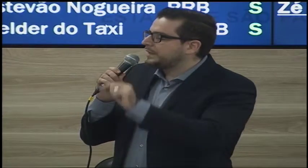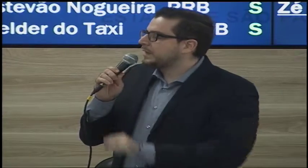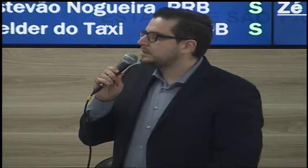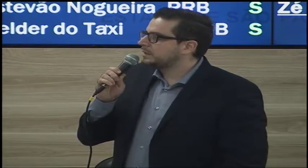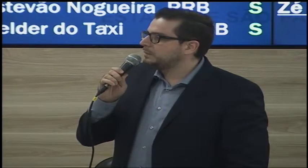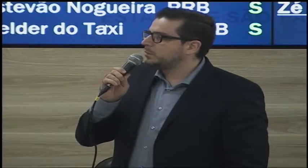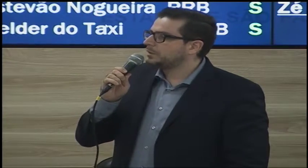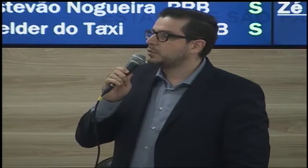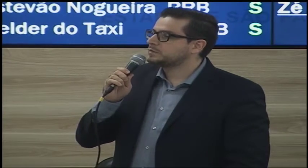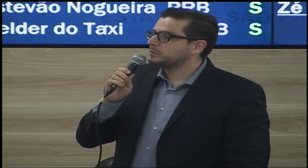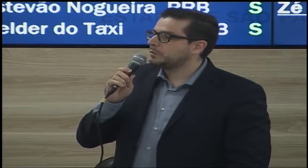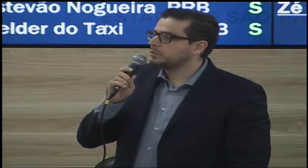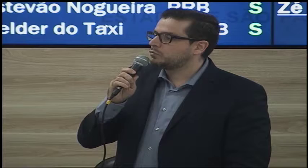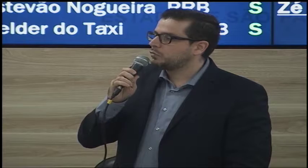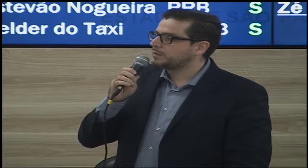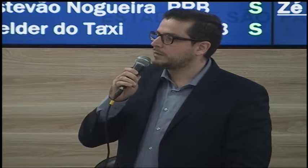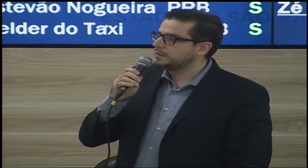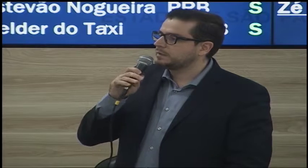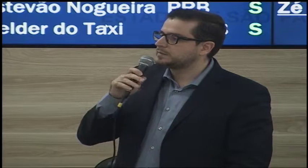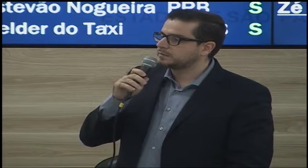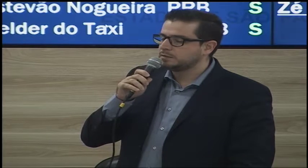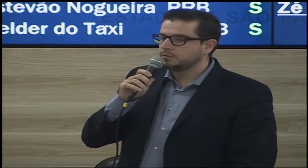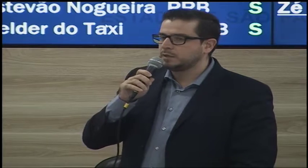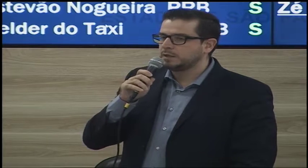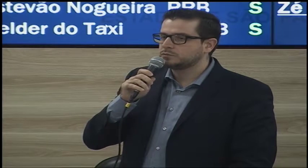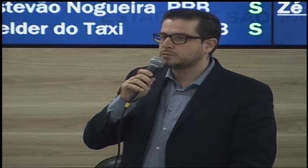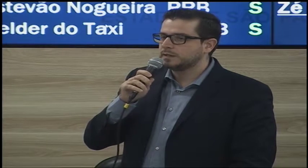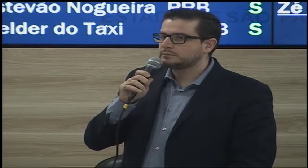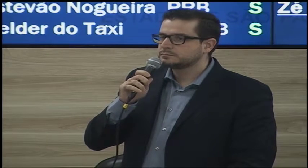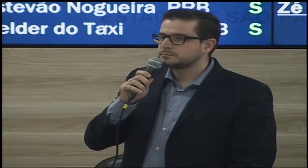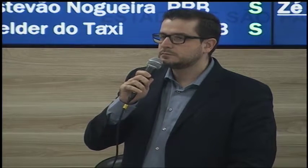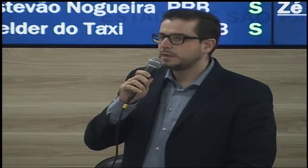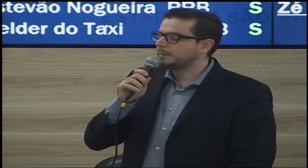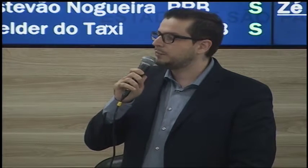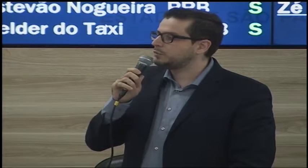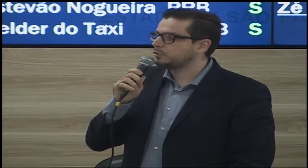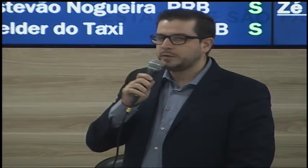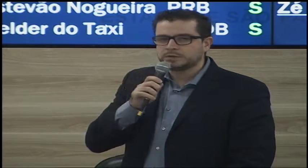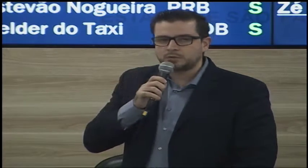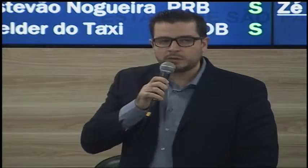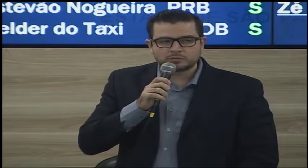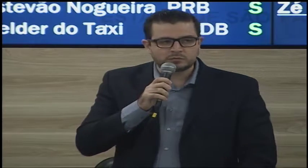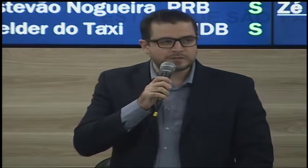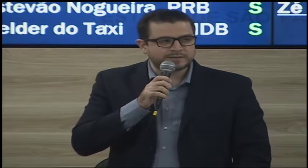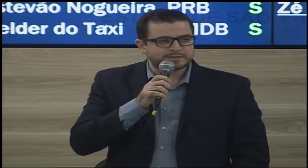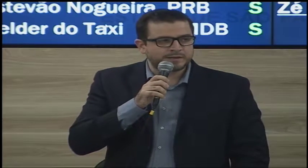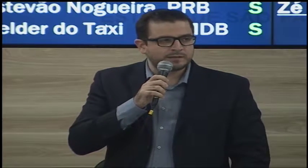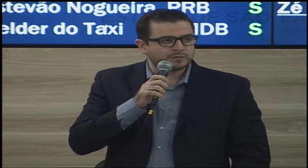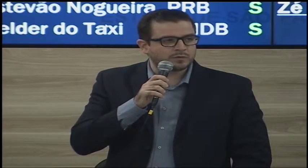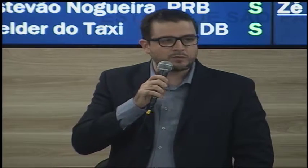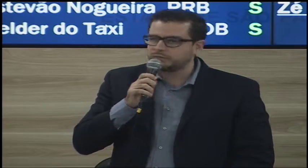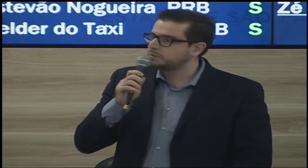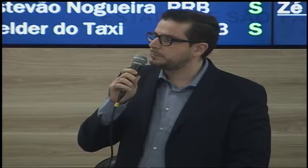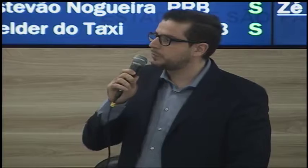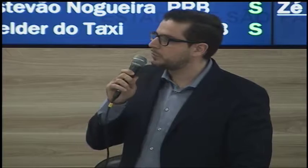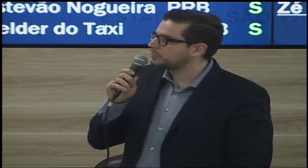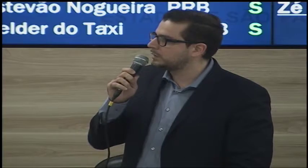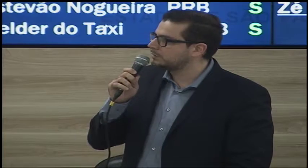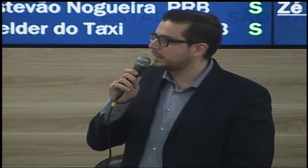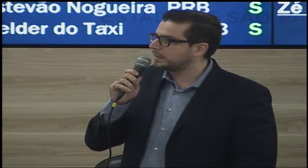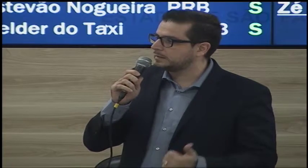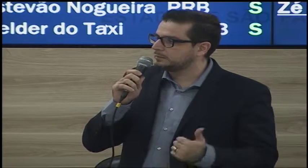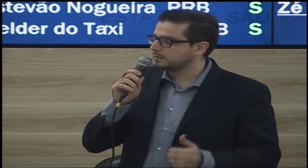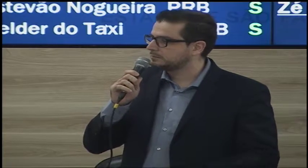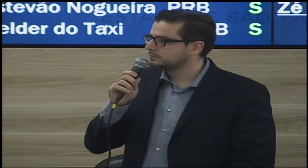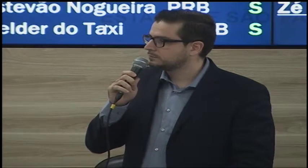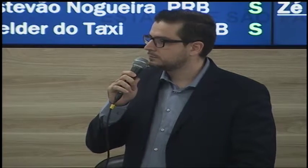com a idade que ele morre. Nossa, morreu com 85 anos, né? Mas ficou doente quando? Com 60, ficou 20 e poucos anos